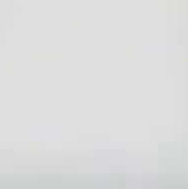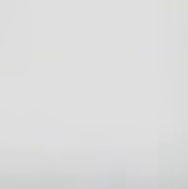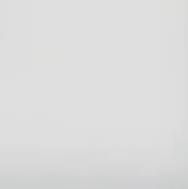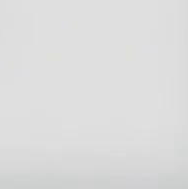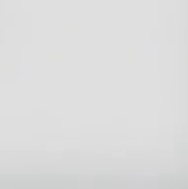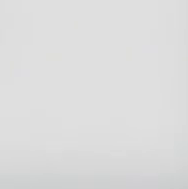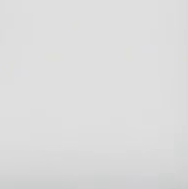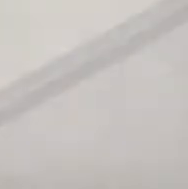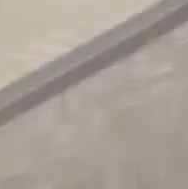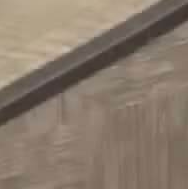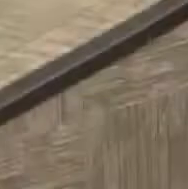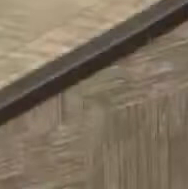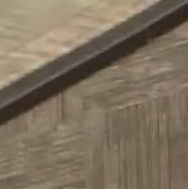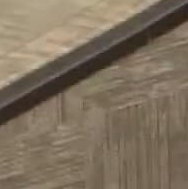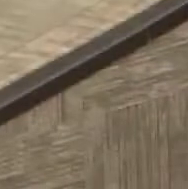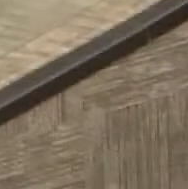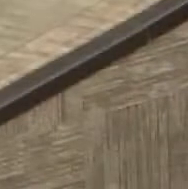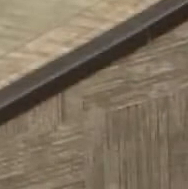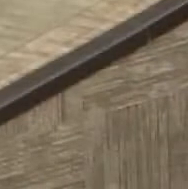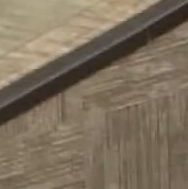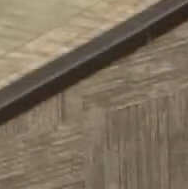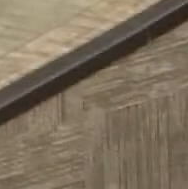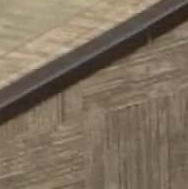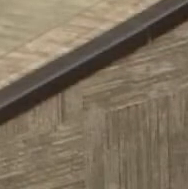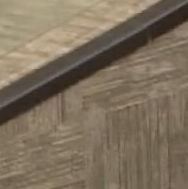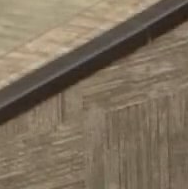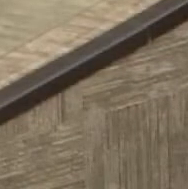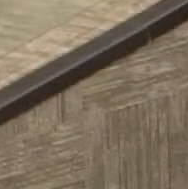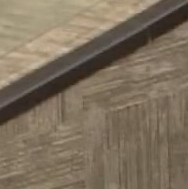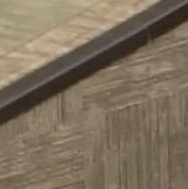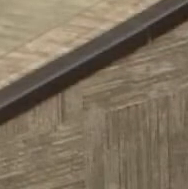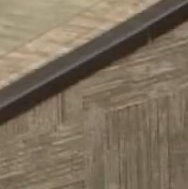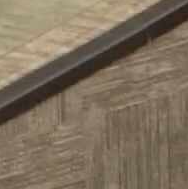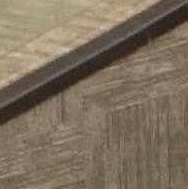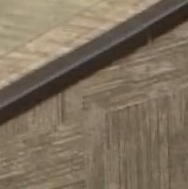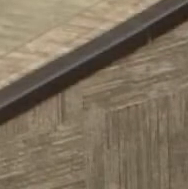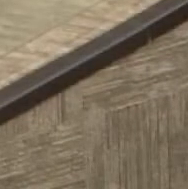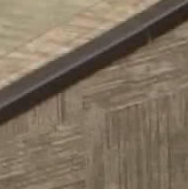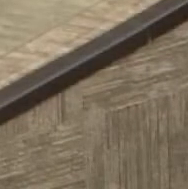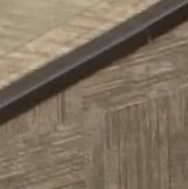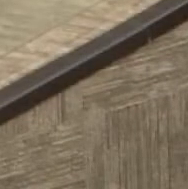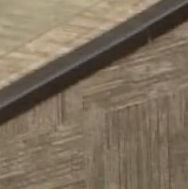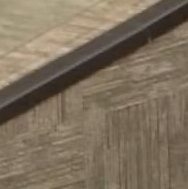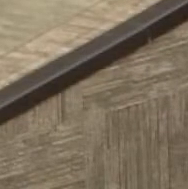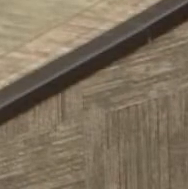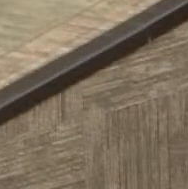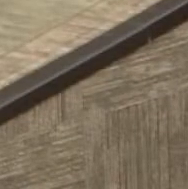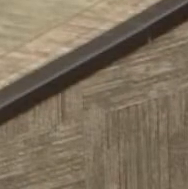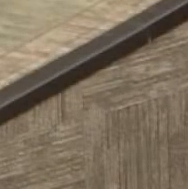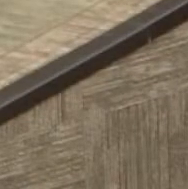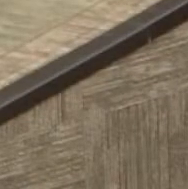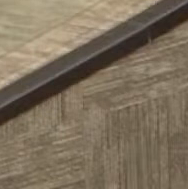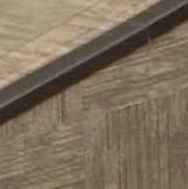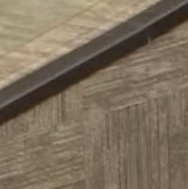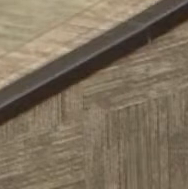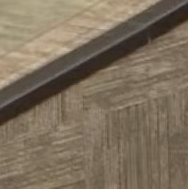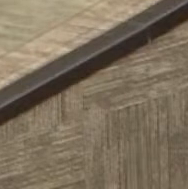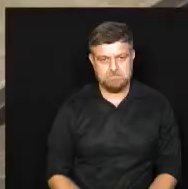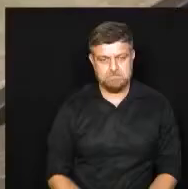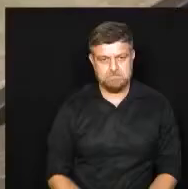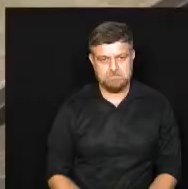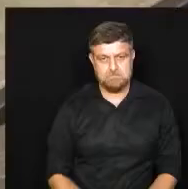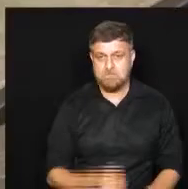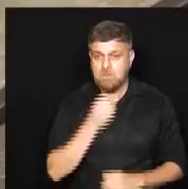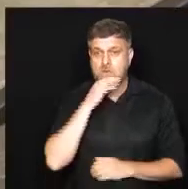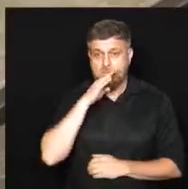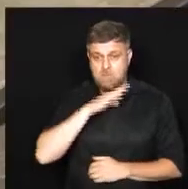TV Câmara, Campinas. Olá, boa tarde para você que nos acompanha aqui pela TV Câmara Campinas. Eu falo ao vivo aqui